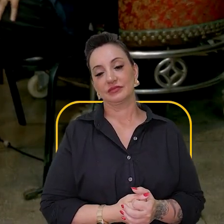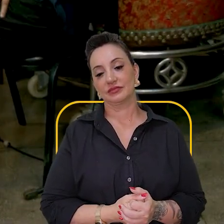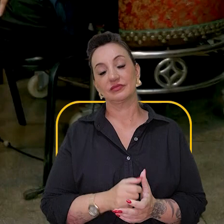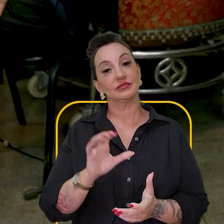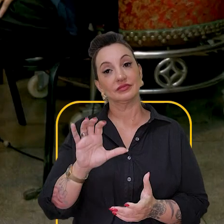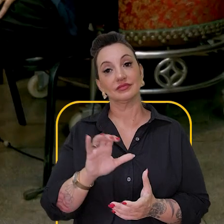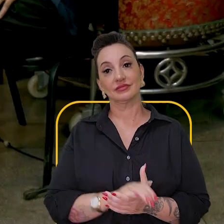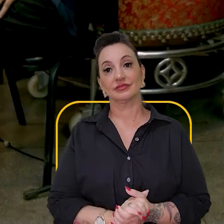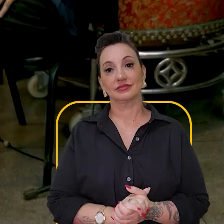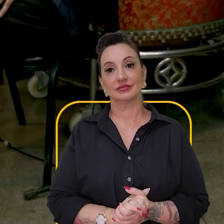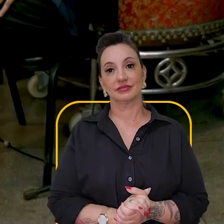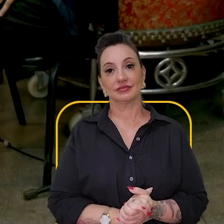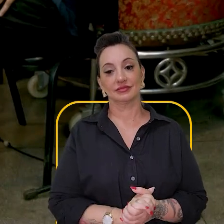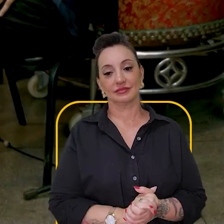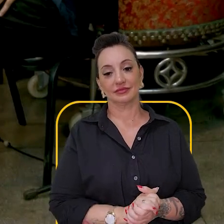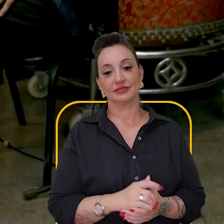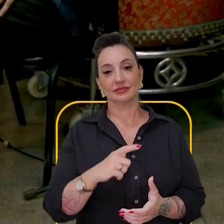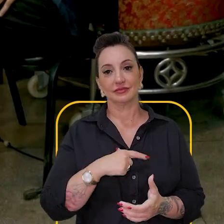ã